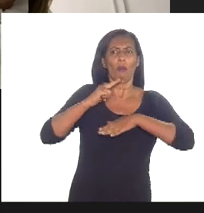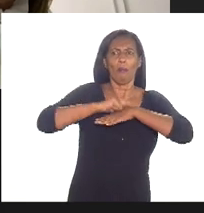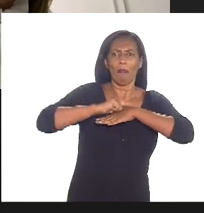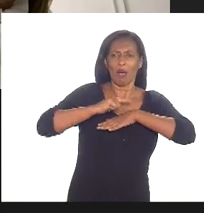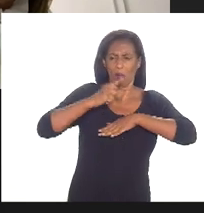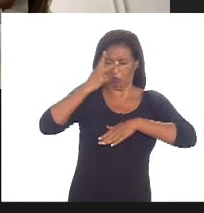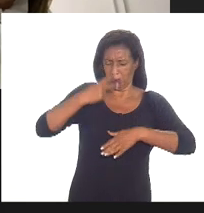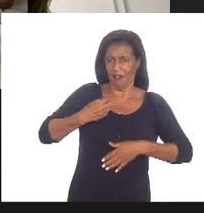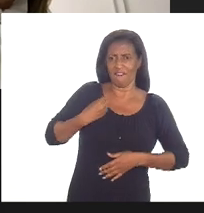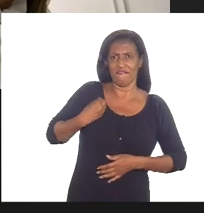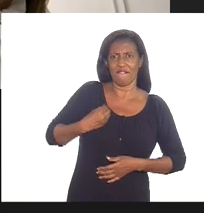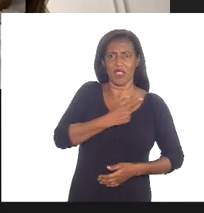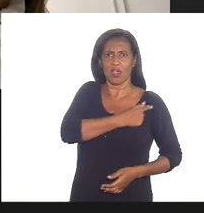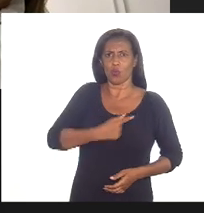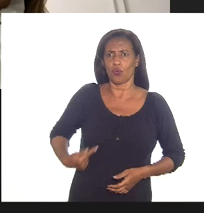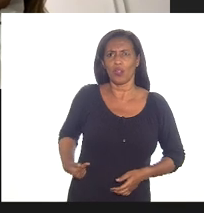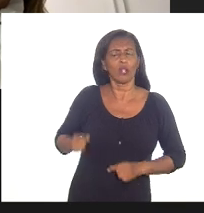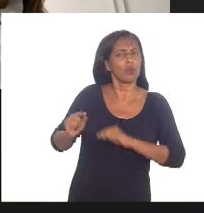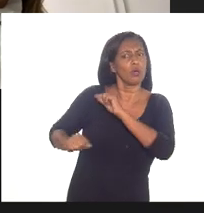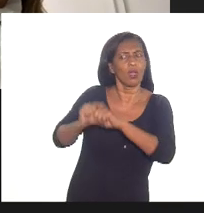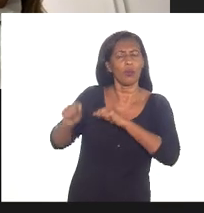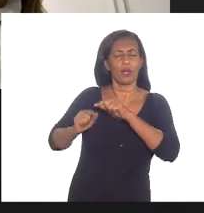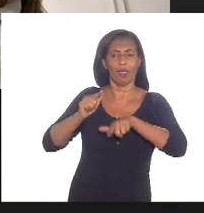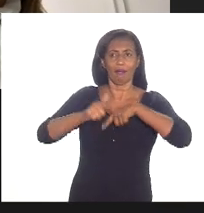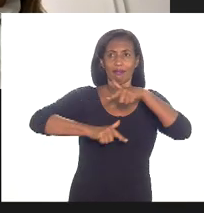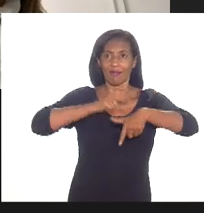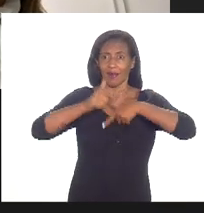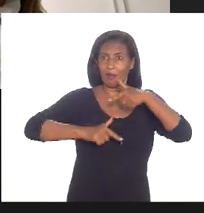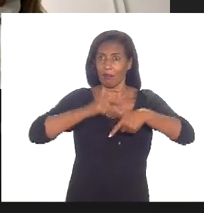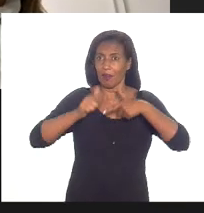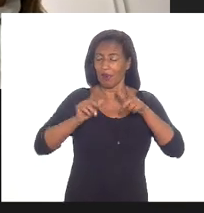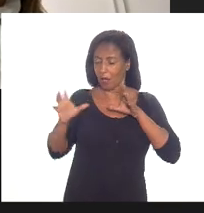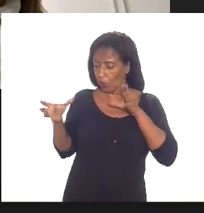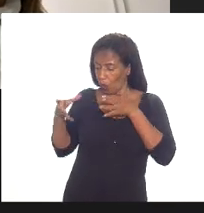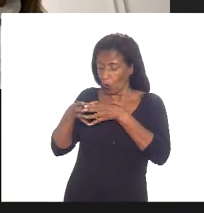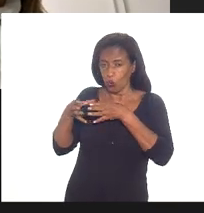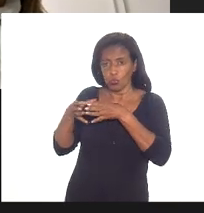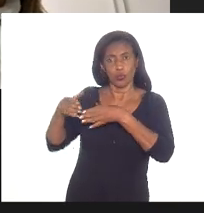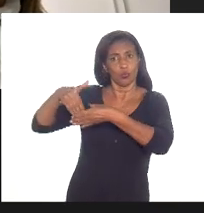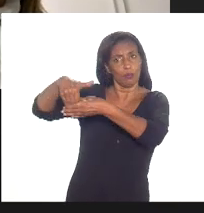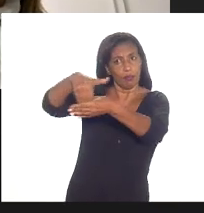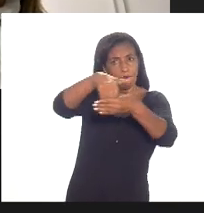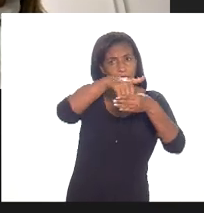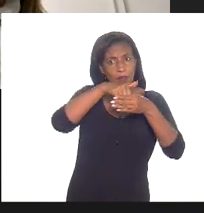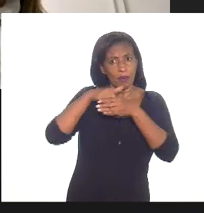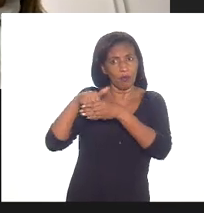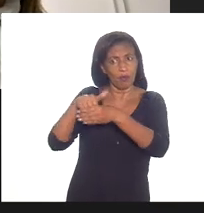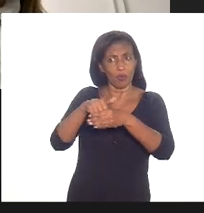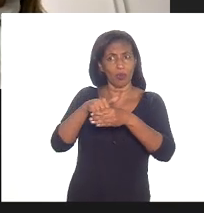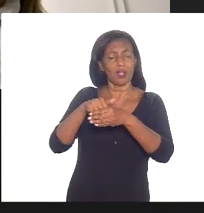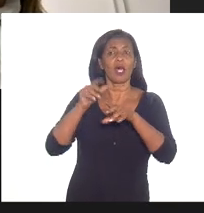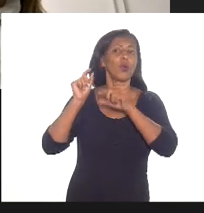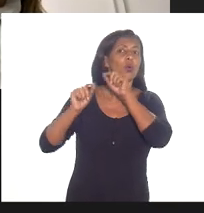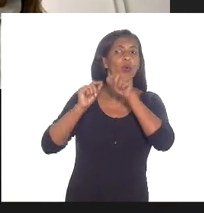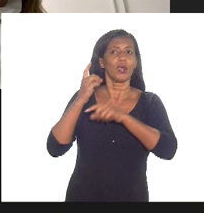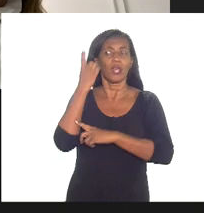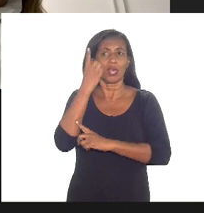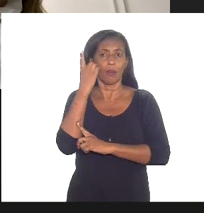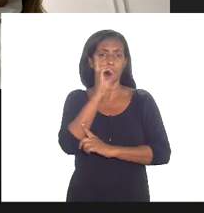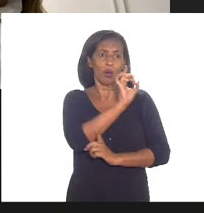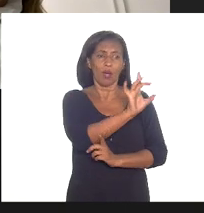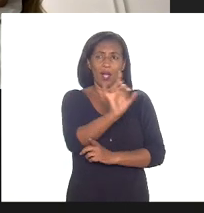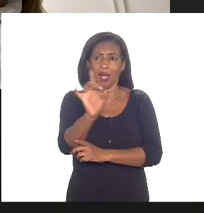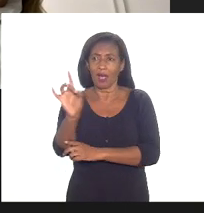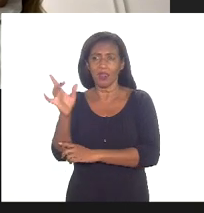O papel do governador é trabalhar o conjunto de deputados na casa para votar de acordo com o que cada deputado acha que é viável. Eu